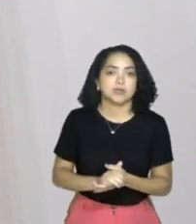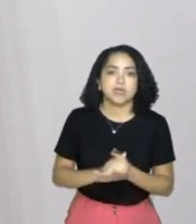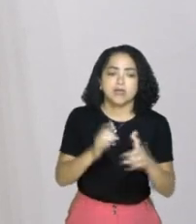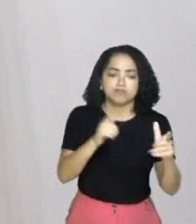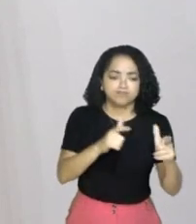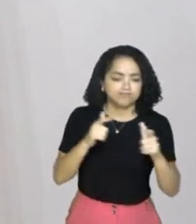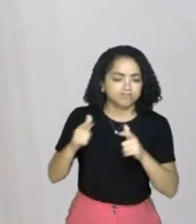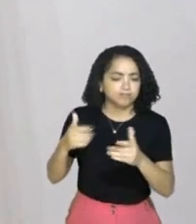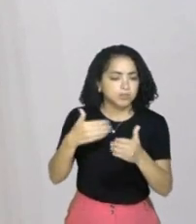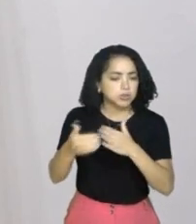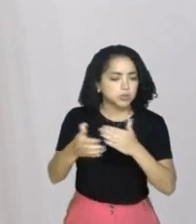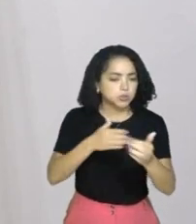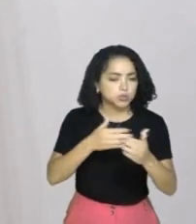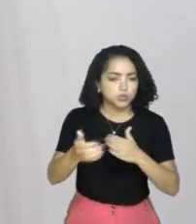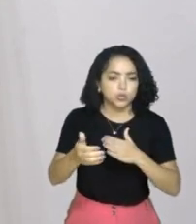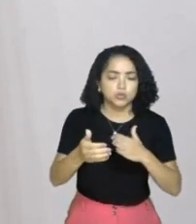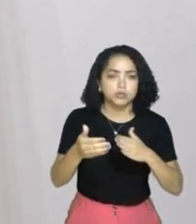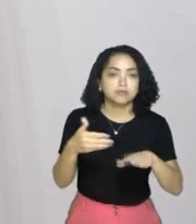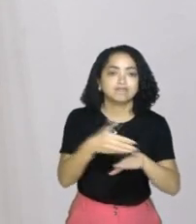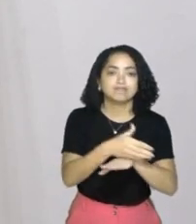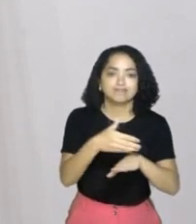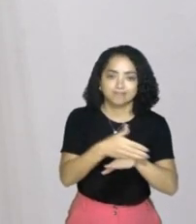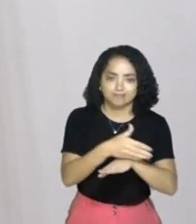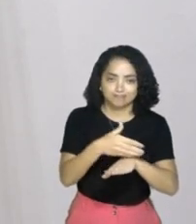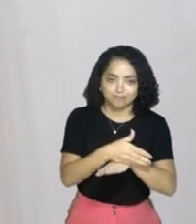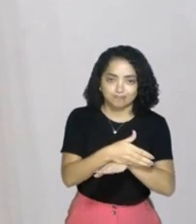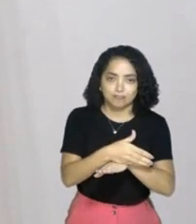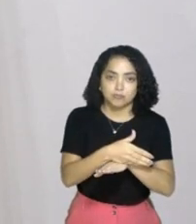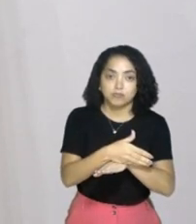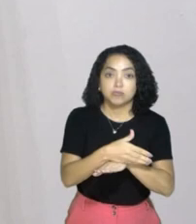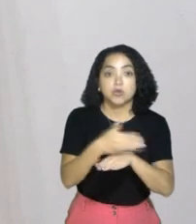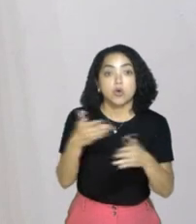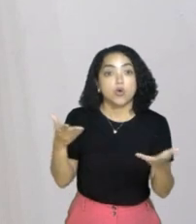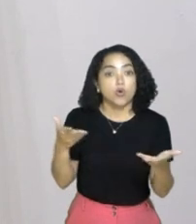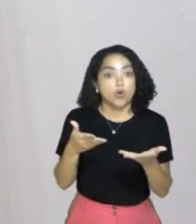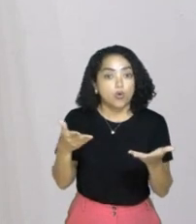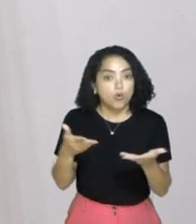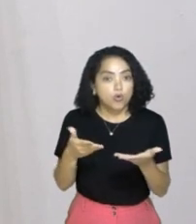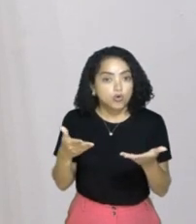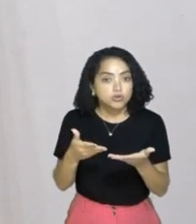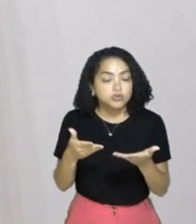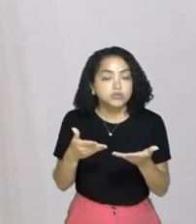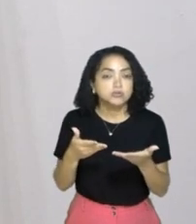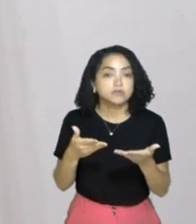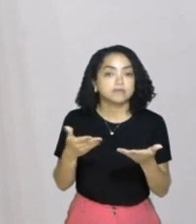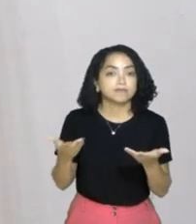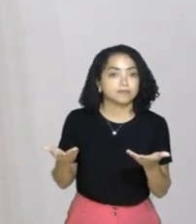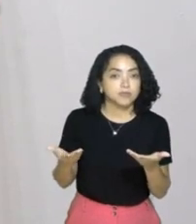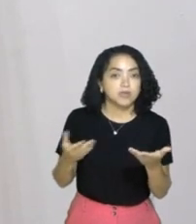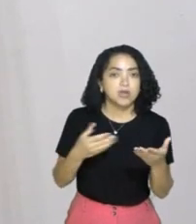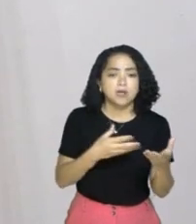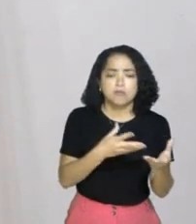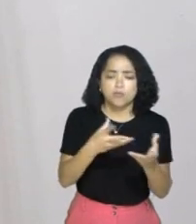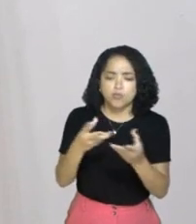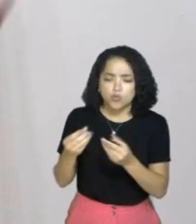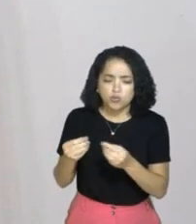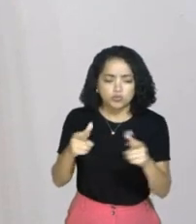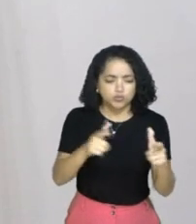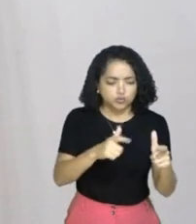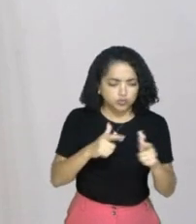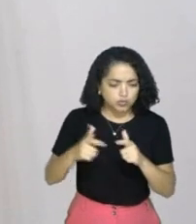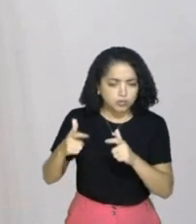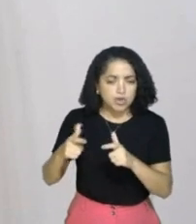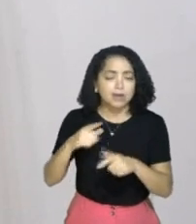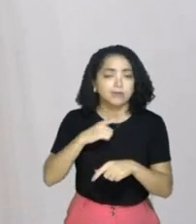lugares frequentados pelos autistas o autista está hoje anonimamente em muitos ambientes em todos os